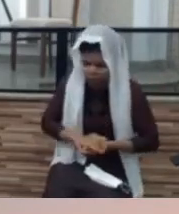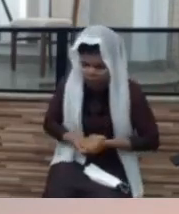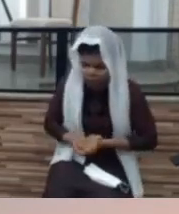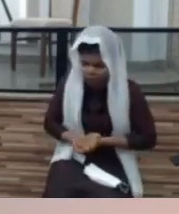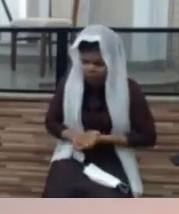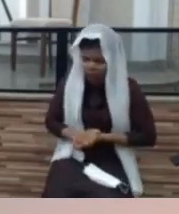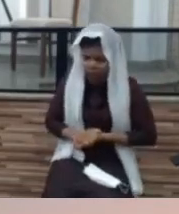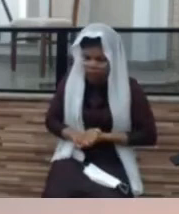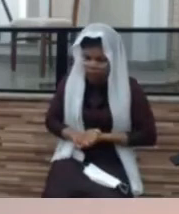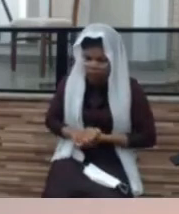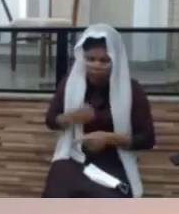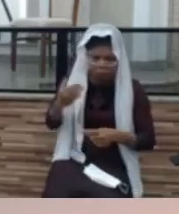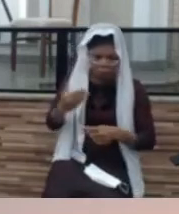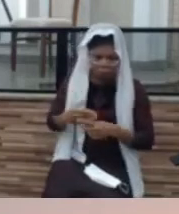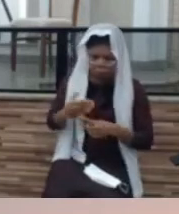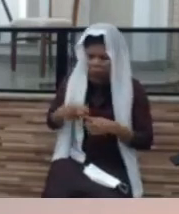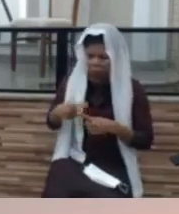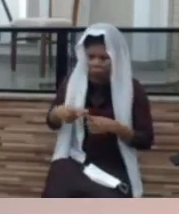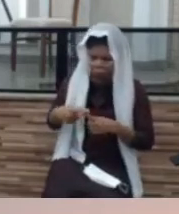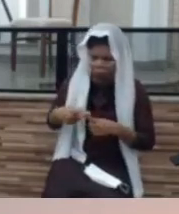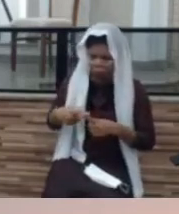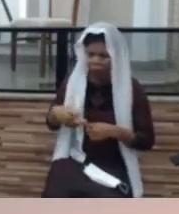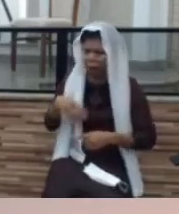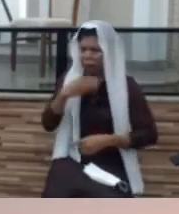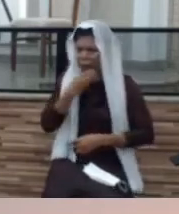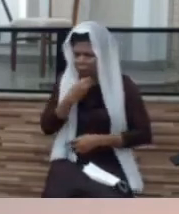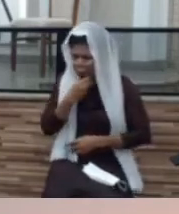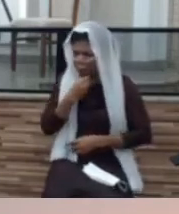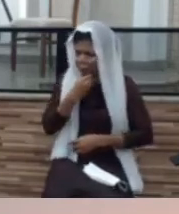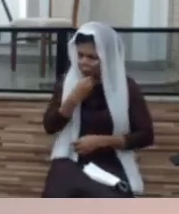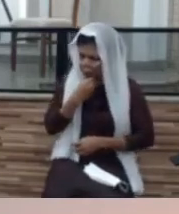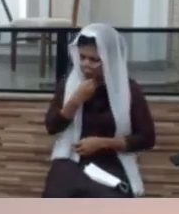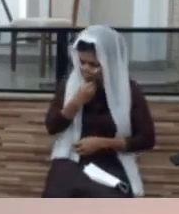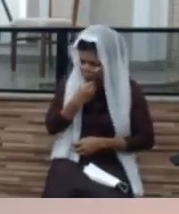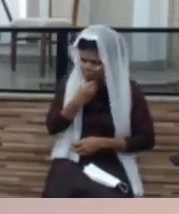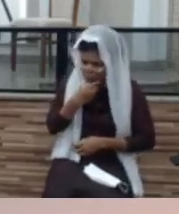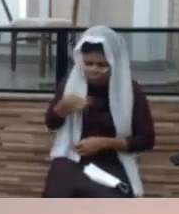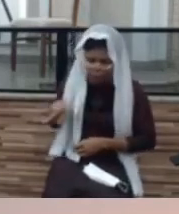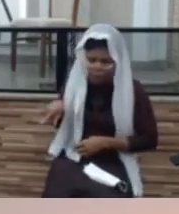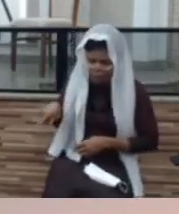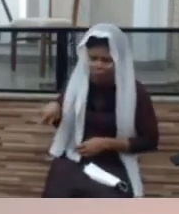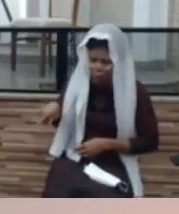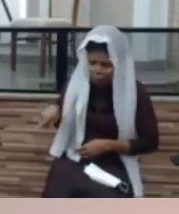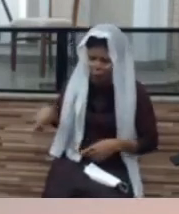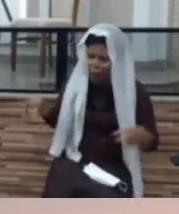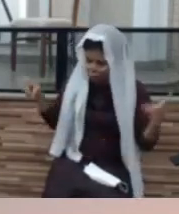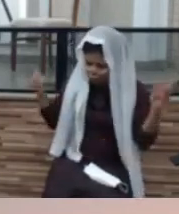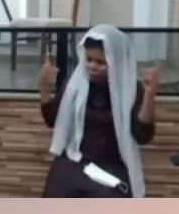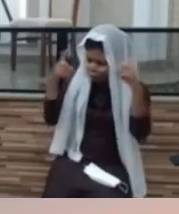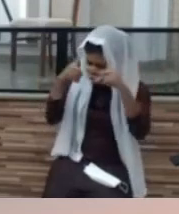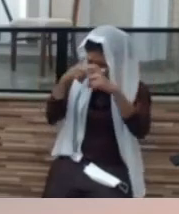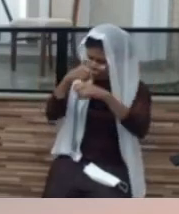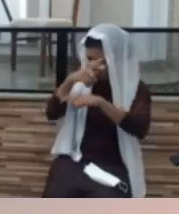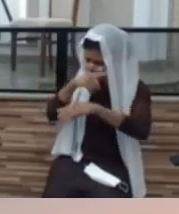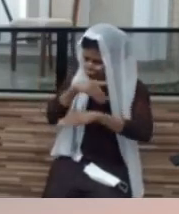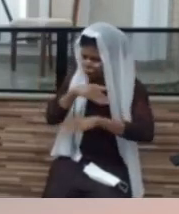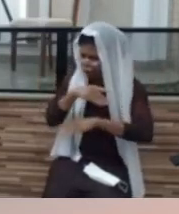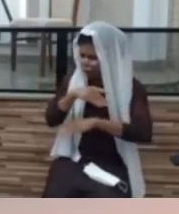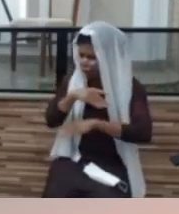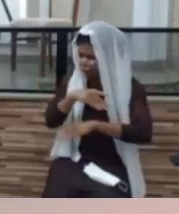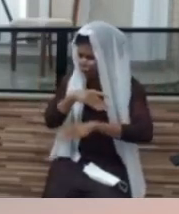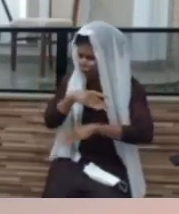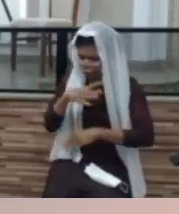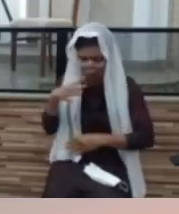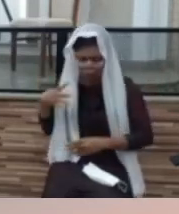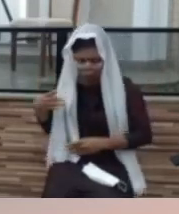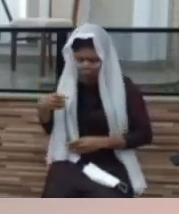um opositor. Esse Tobias, irmão, era um opositor. Desde o princípio, ele não queria Jerusalém erguida. Ele era um inimigo,